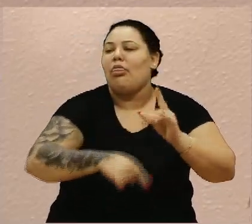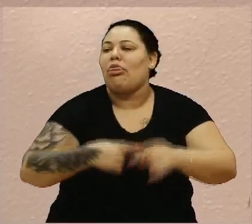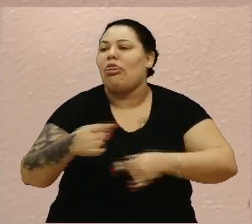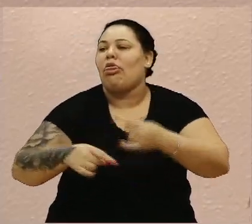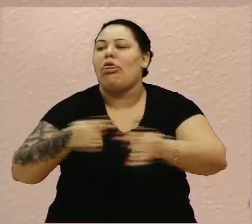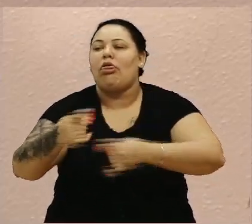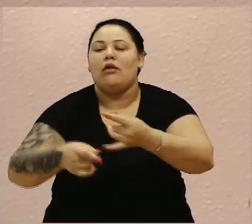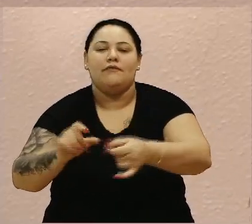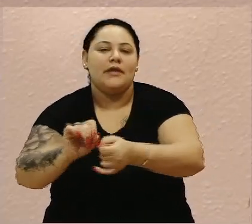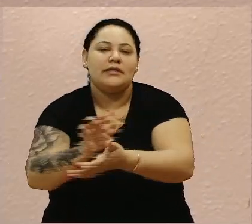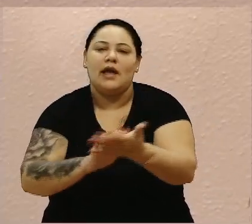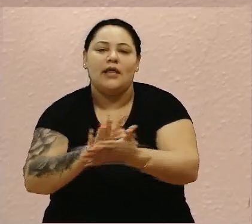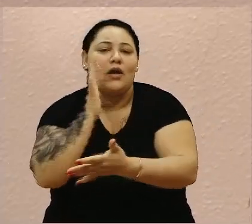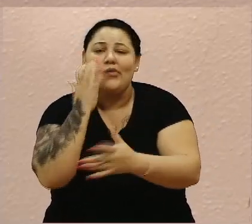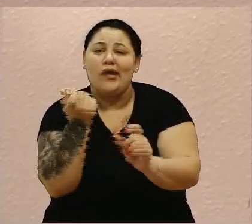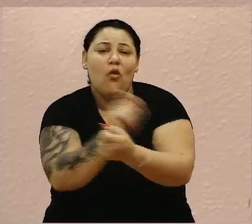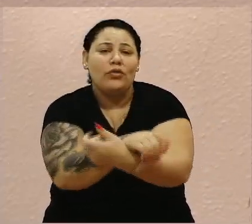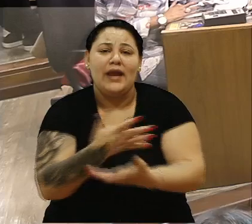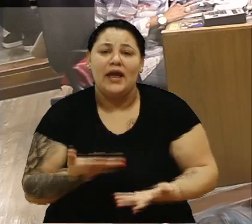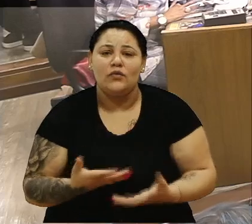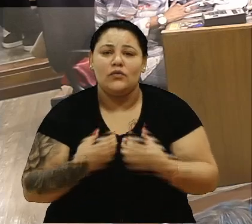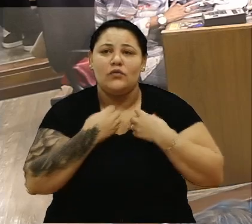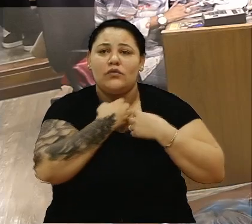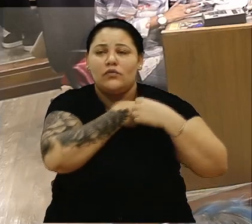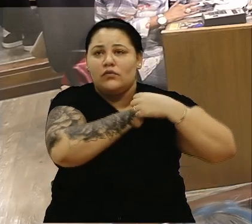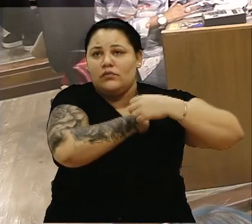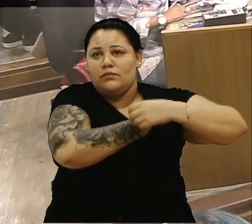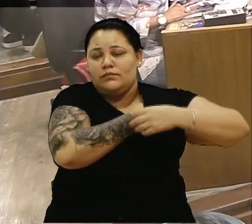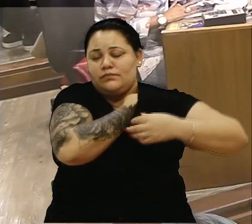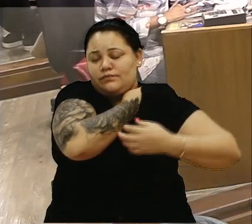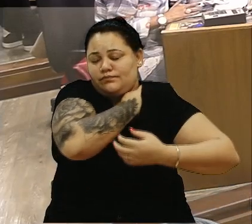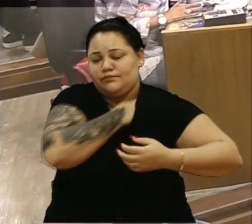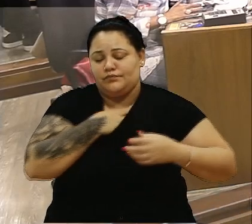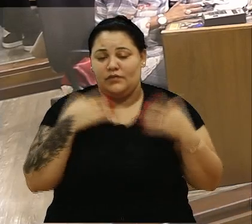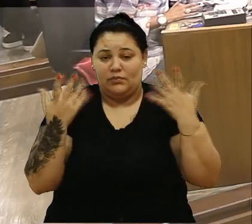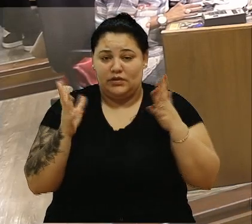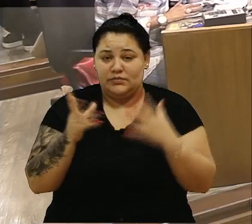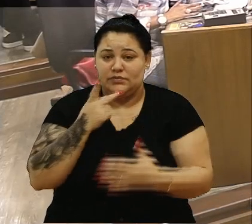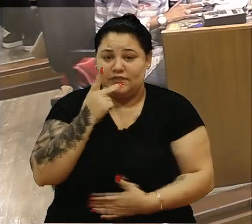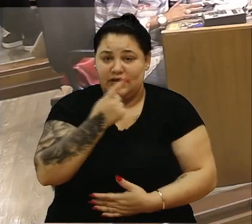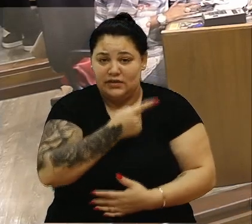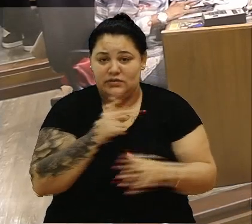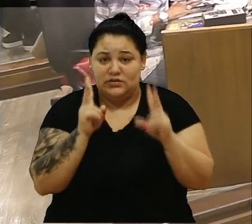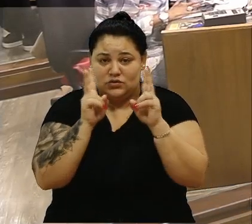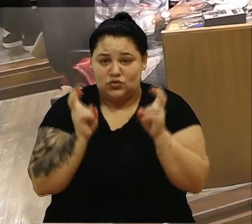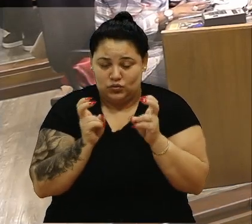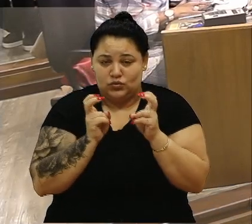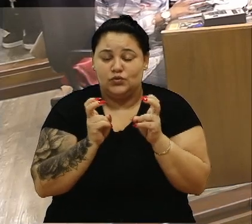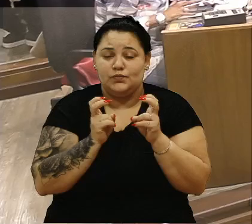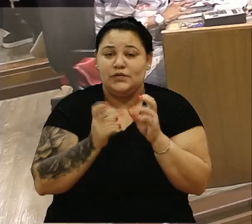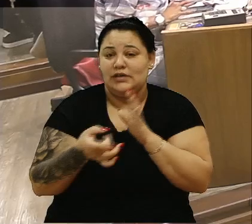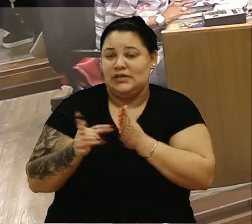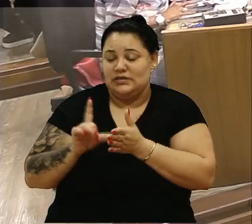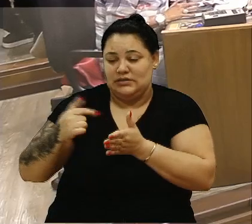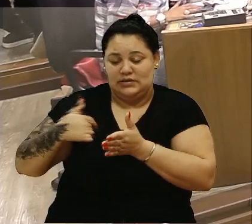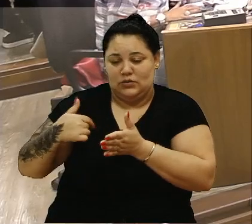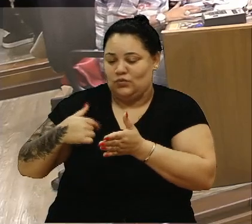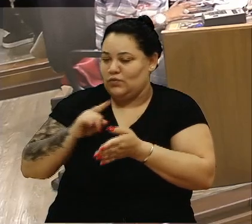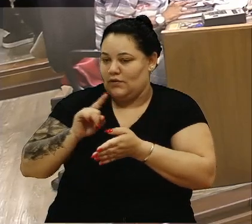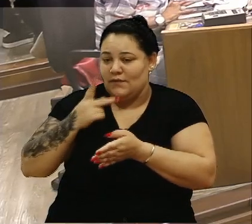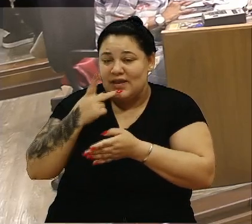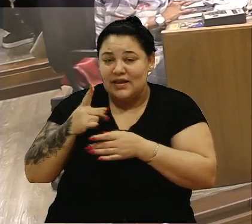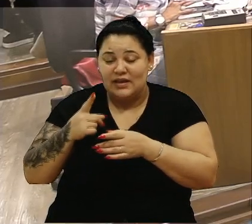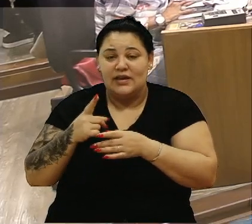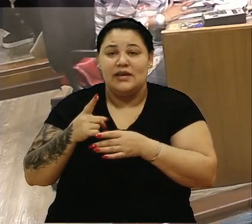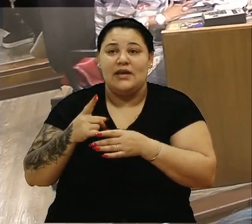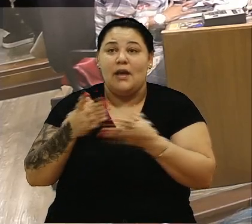totalmente contrário à sua parte, vereadora Daiane. Parabéns por trazer esse tema na casa. Antes não falei, mas é muito importante, e acredito